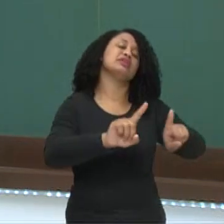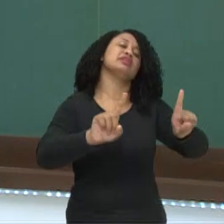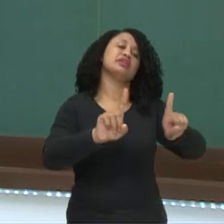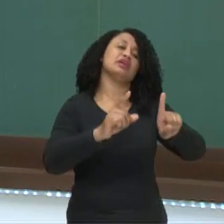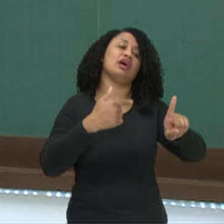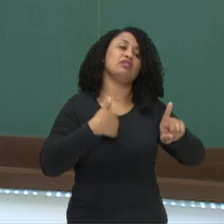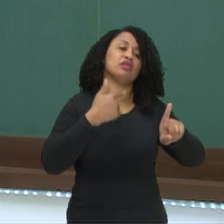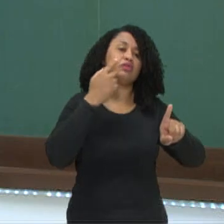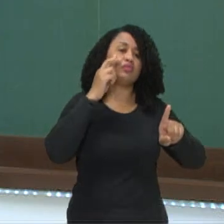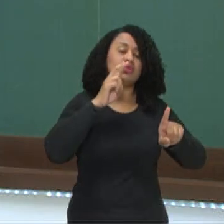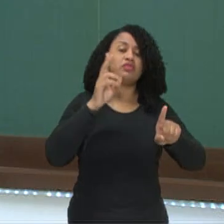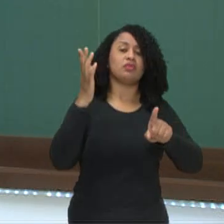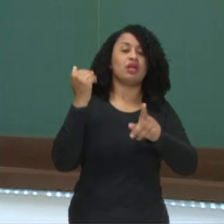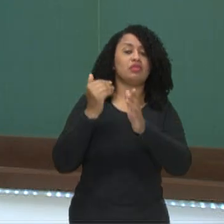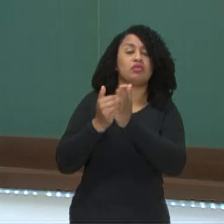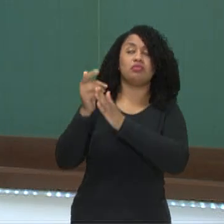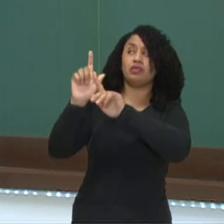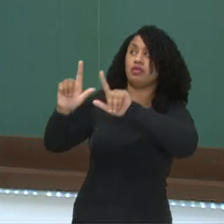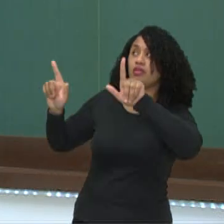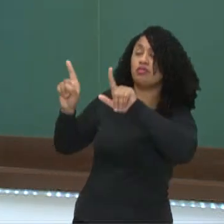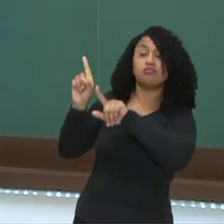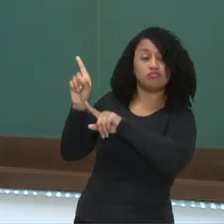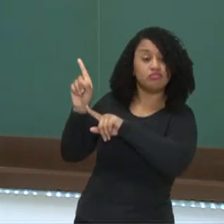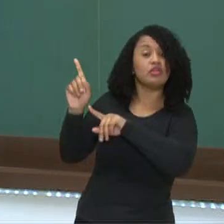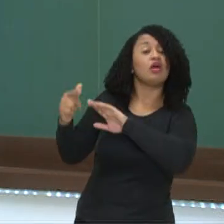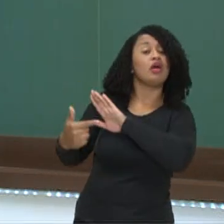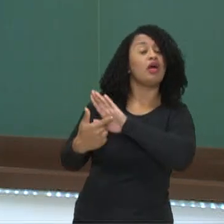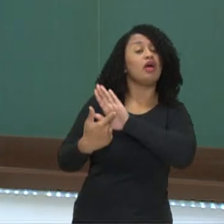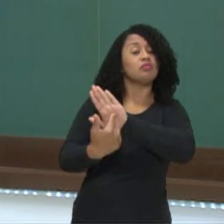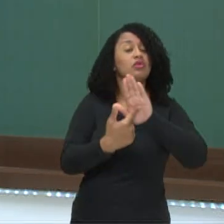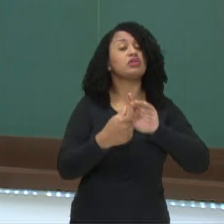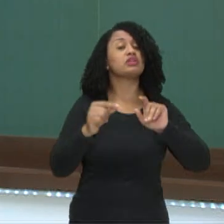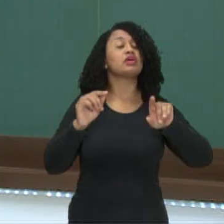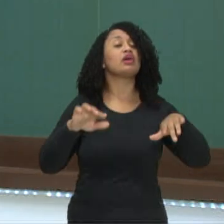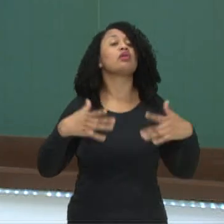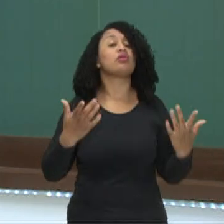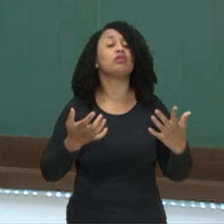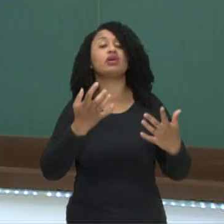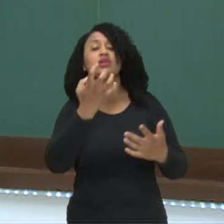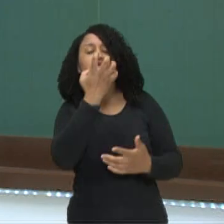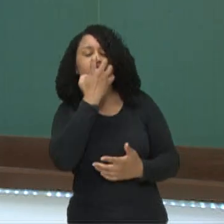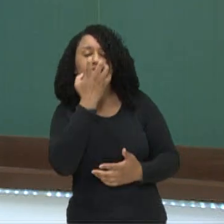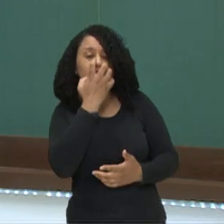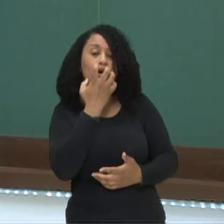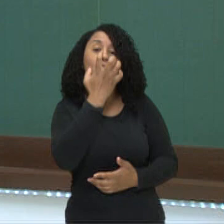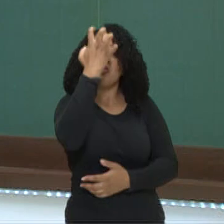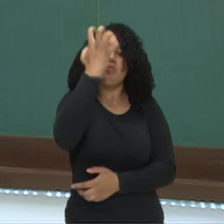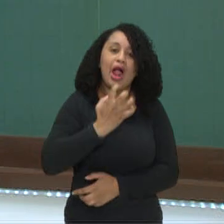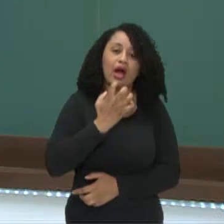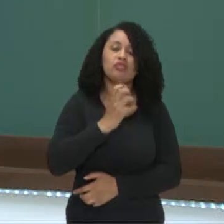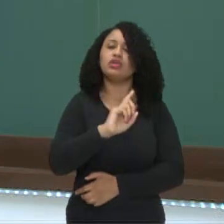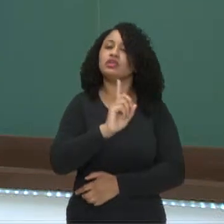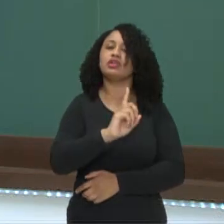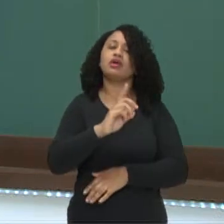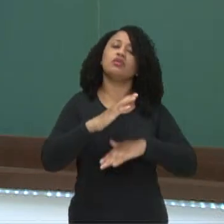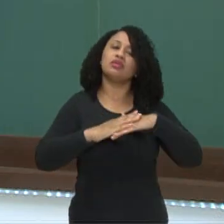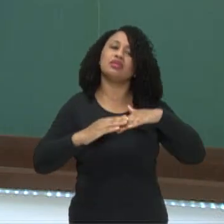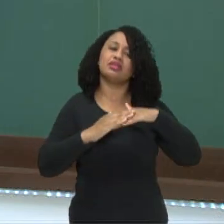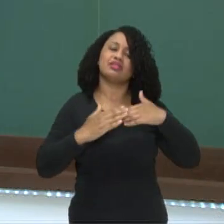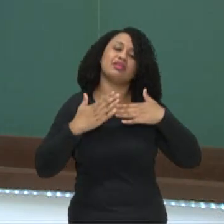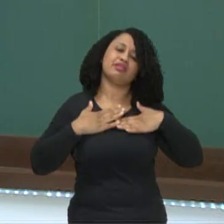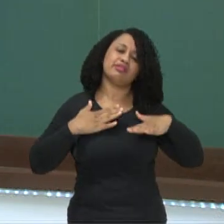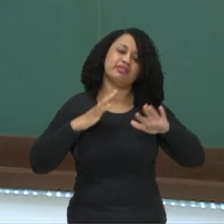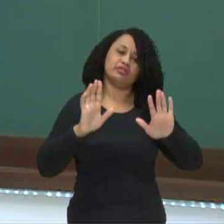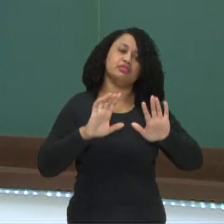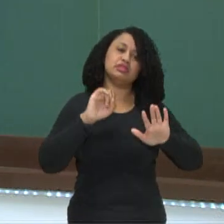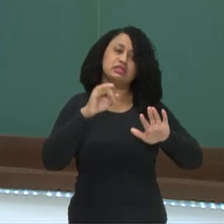lá no início, é mostrar e identificar quando o cão é bravo e não quando ele é manso. Se